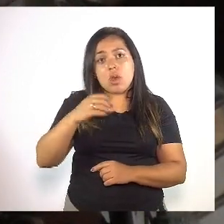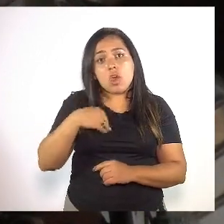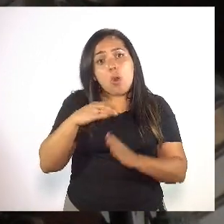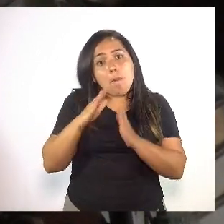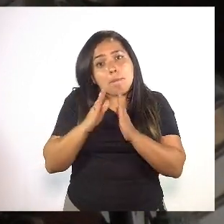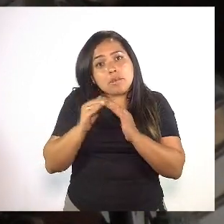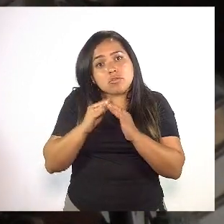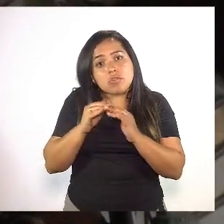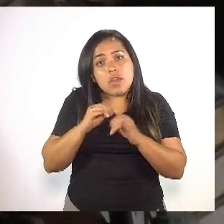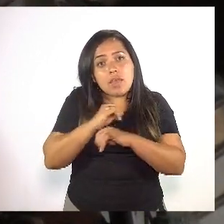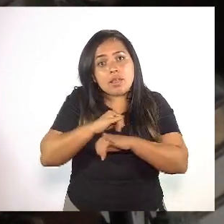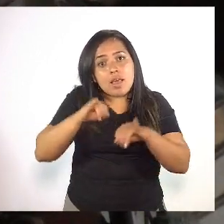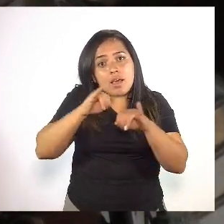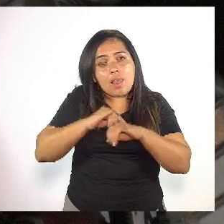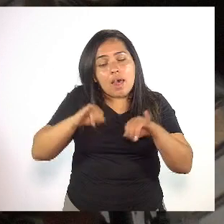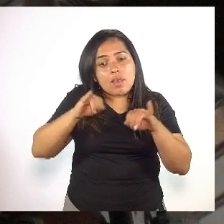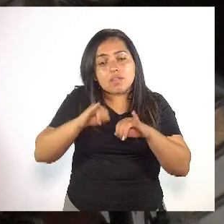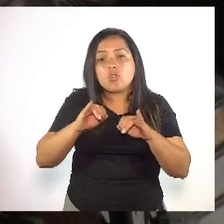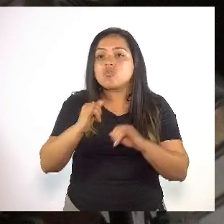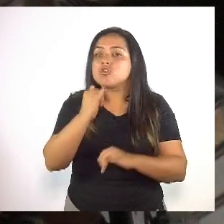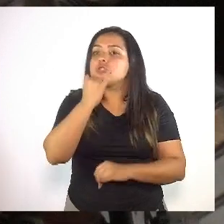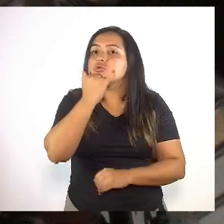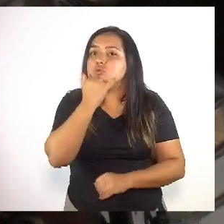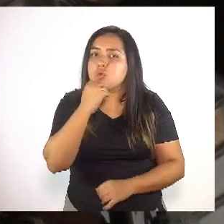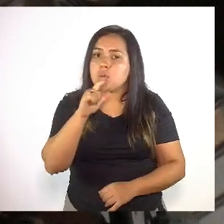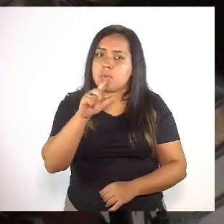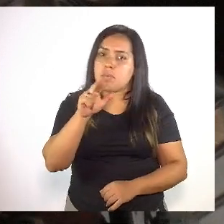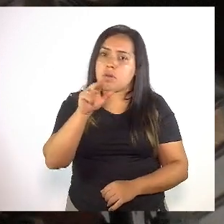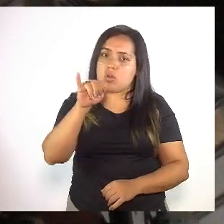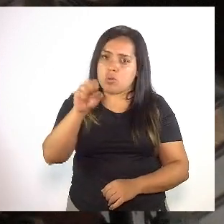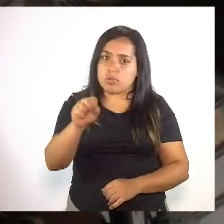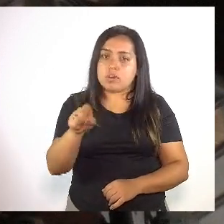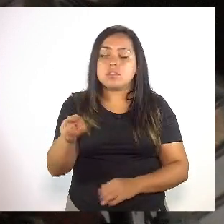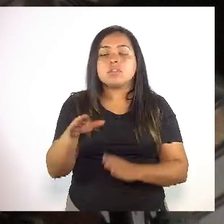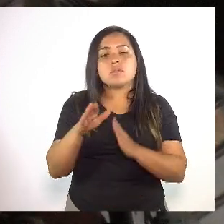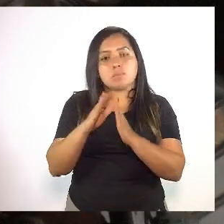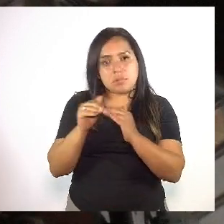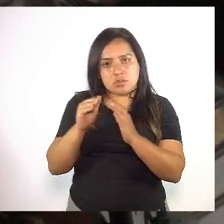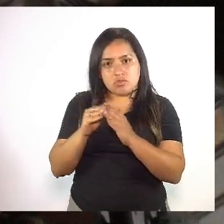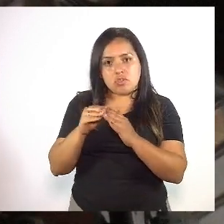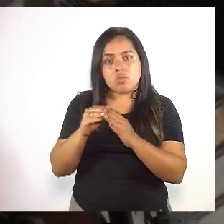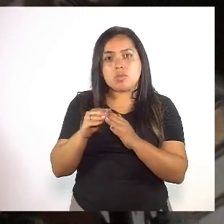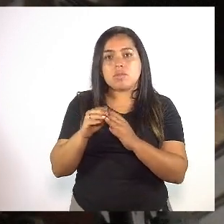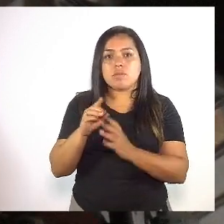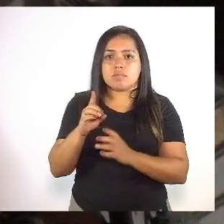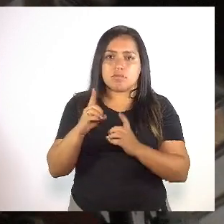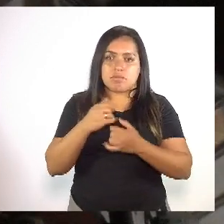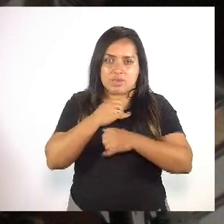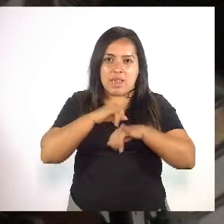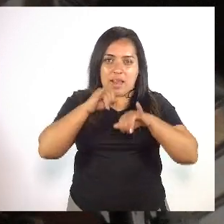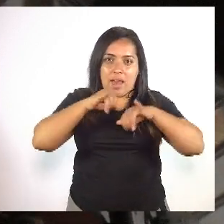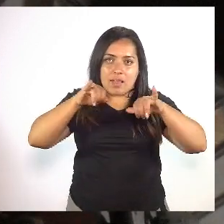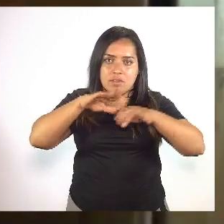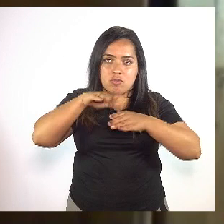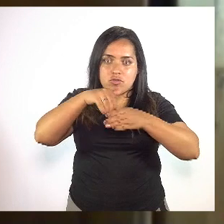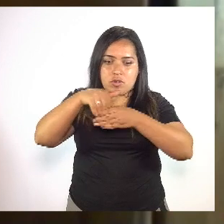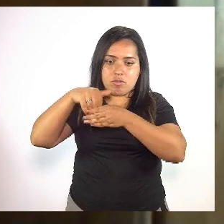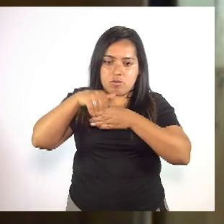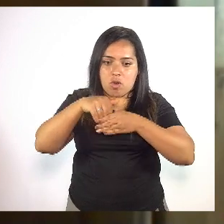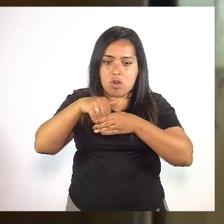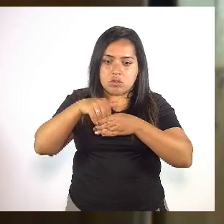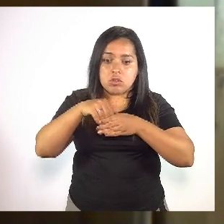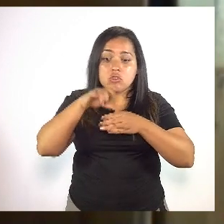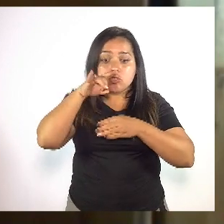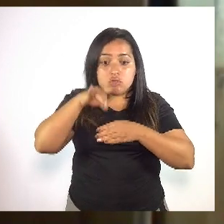nobre... Deputado Luiz Paulo. Declaração de voto, Luiz Paulo. Senhor presidente, é para